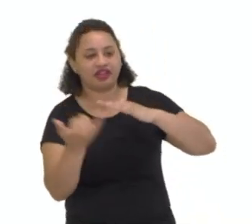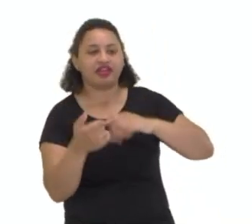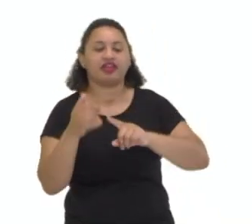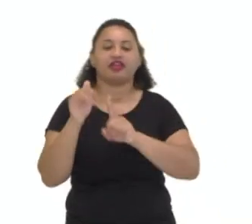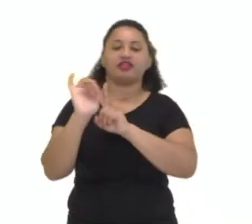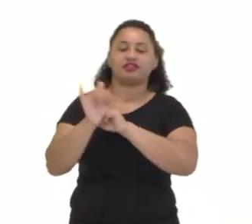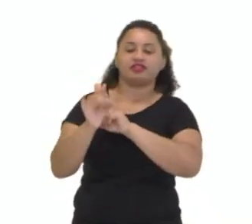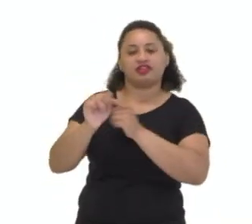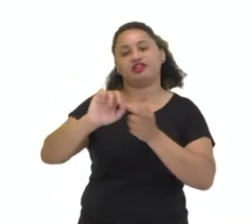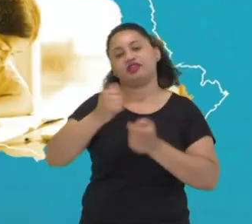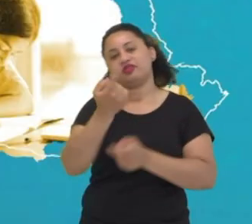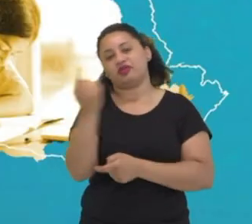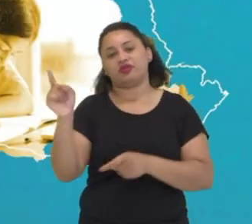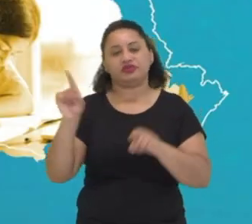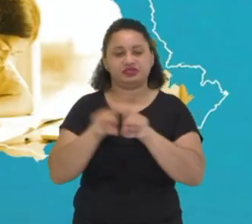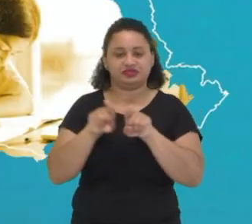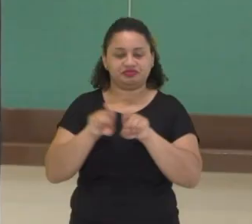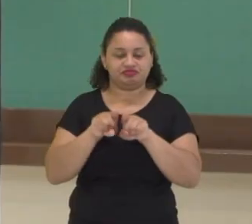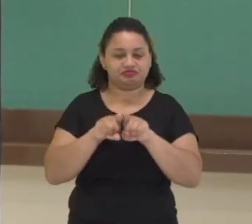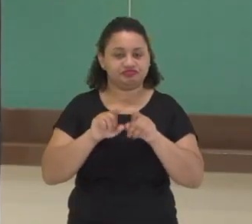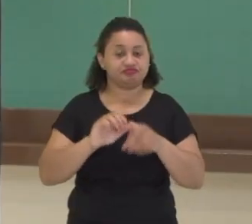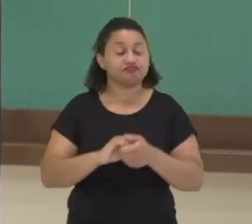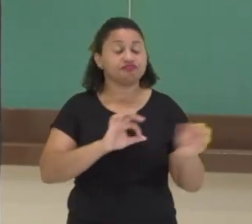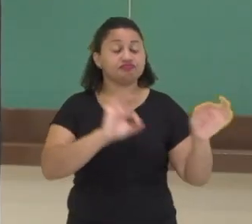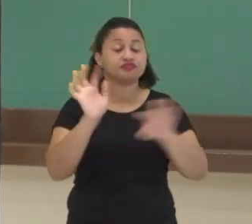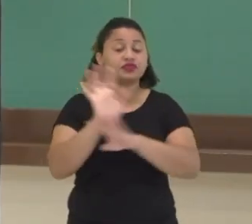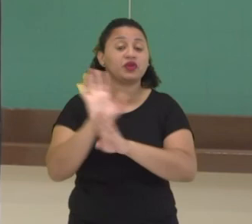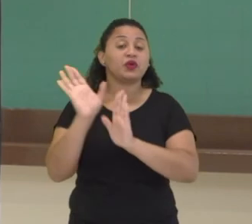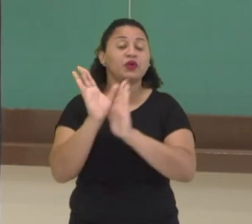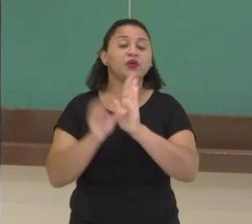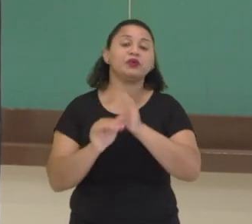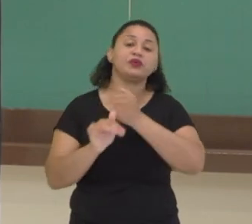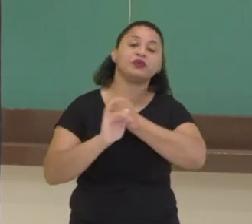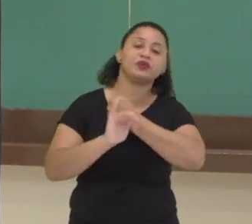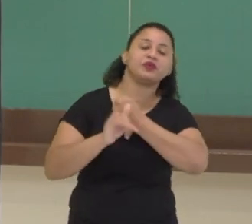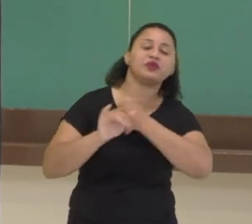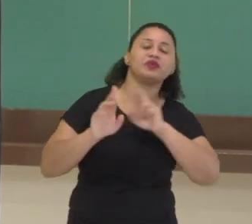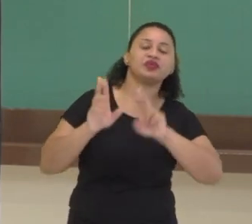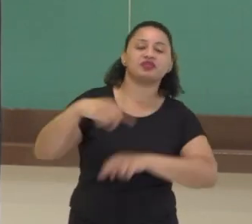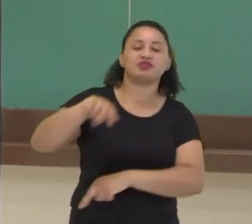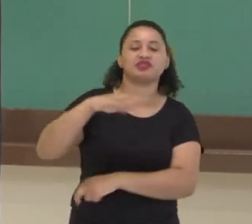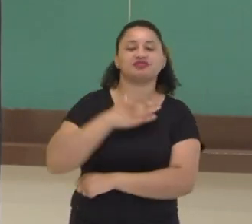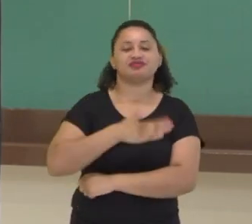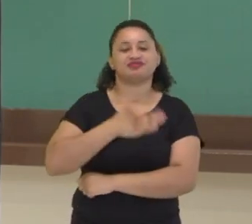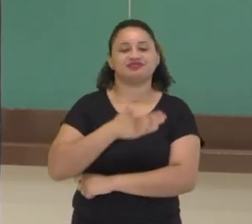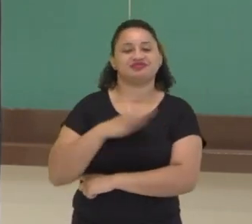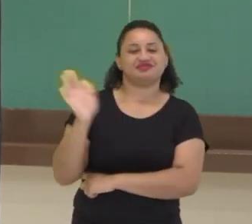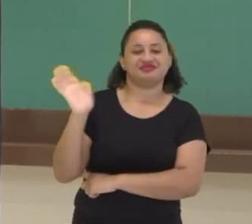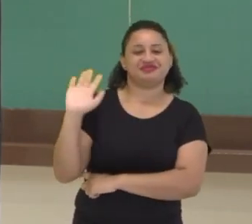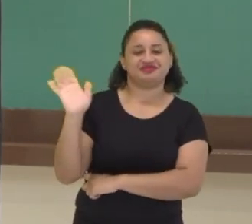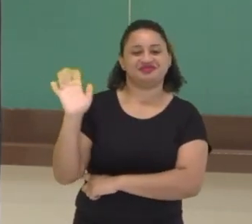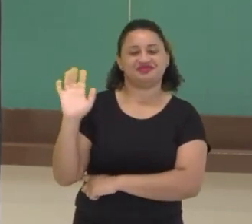outros. Neste vídeo falamos sobre crônica. Espero que vocês tenham gostado